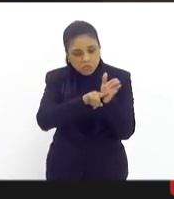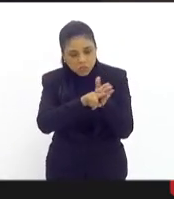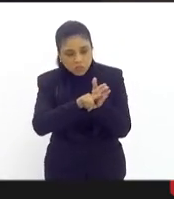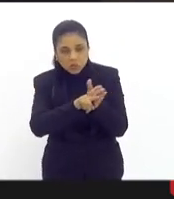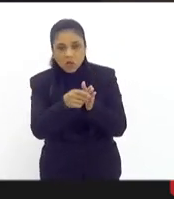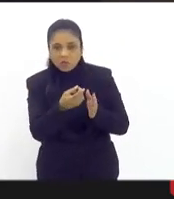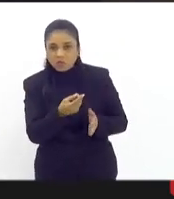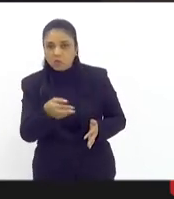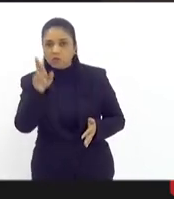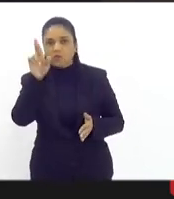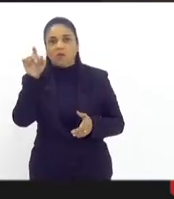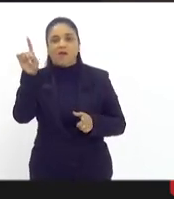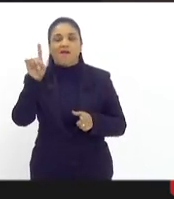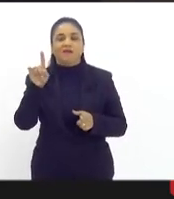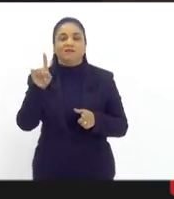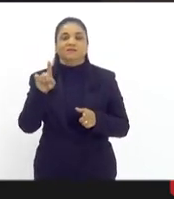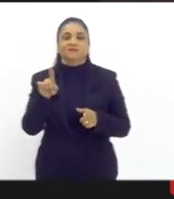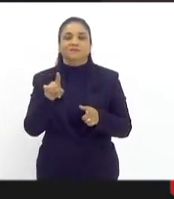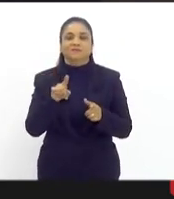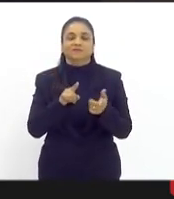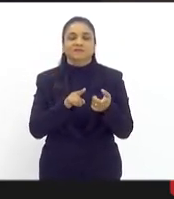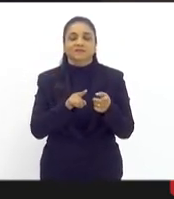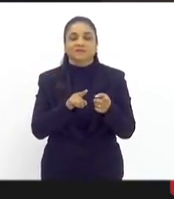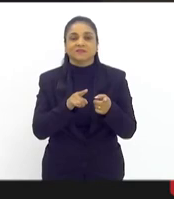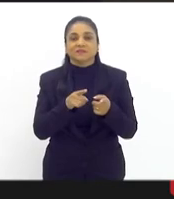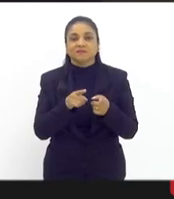dela. Então, eu acredito que